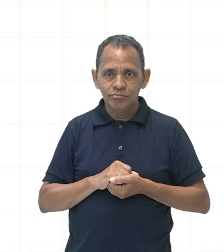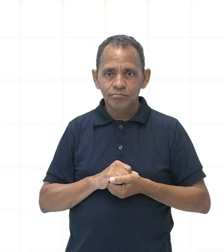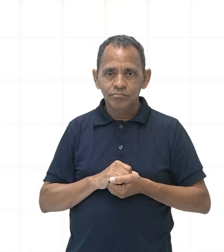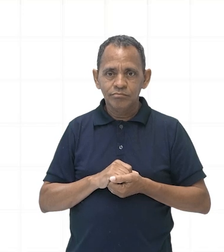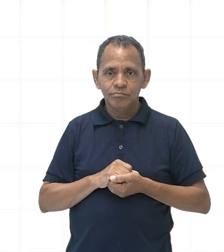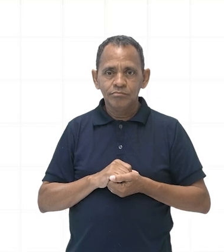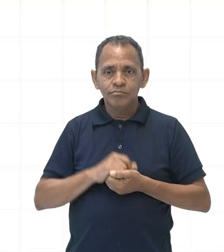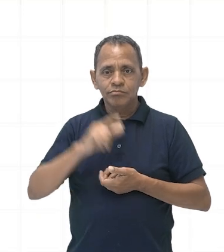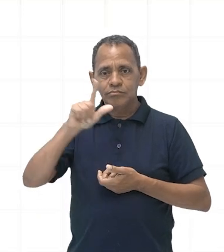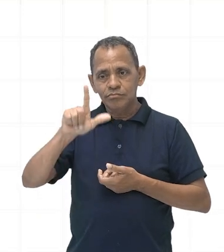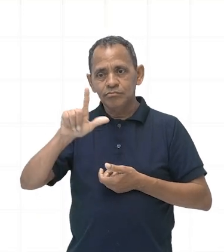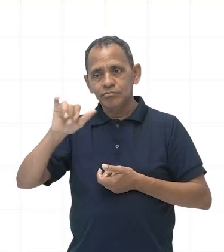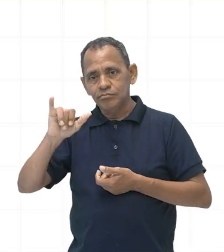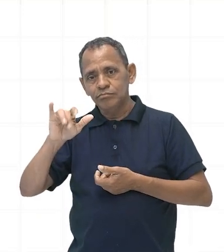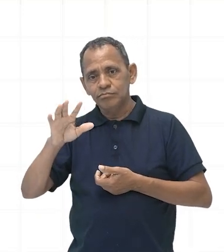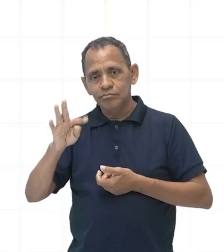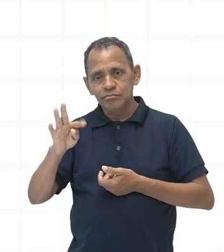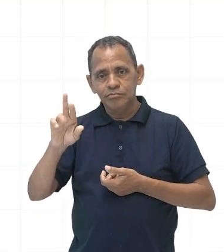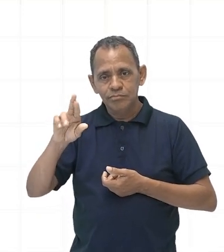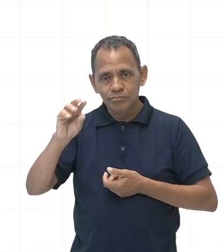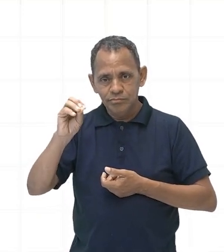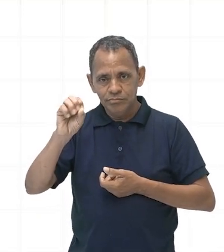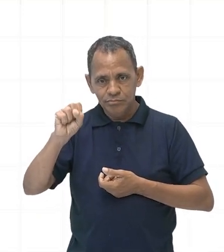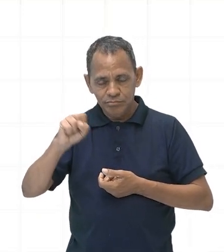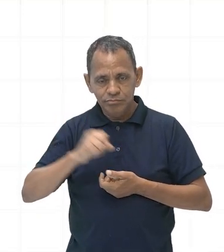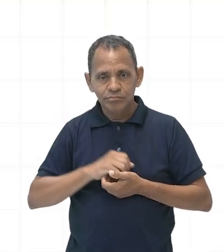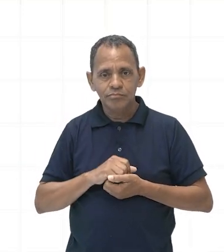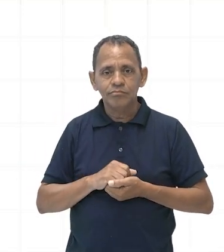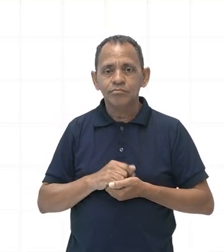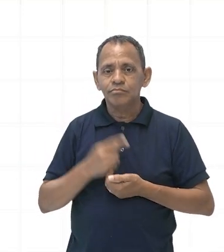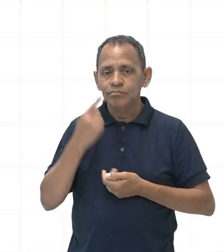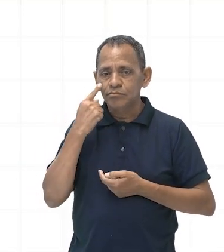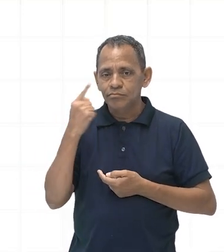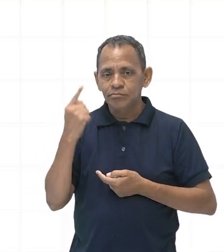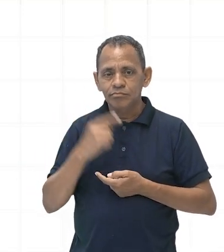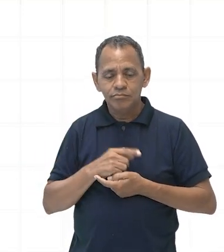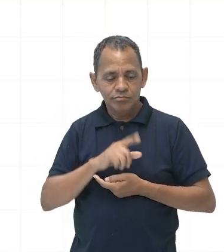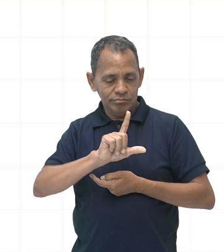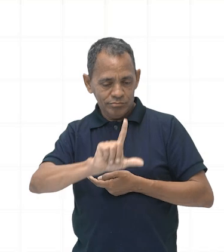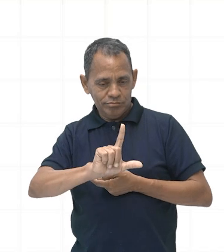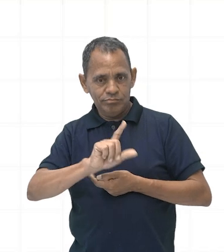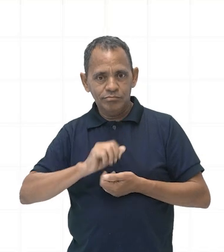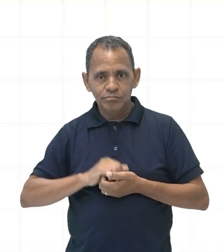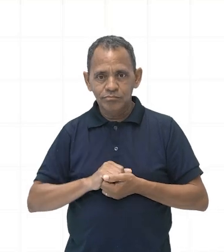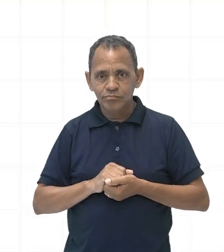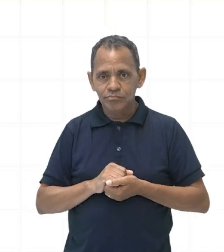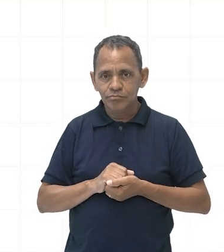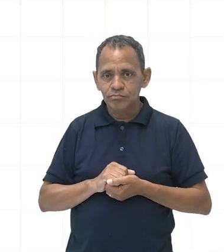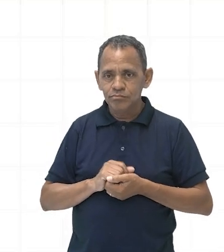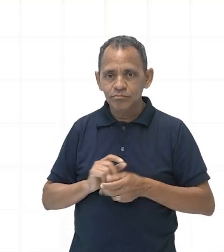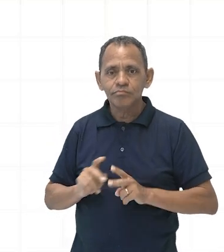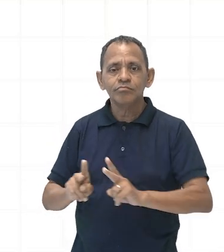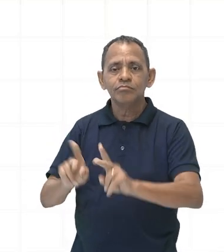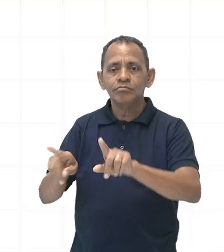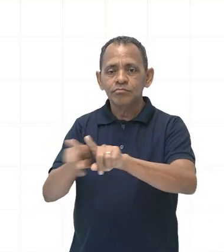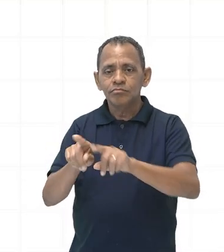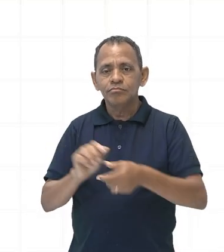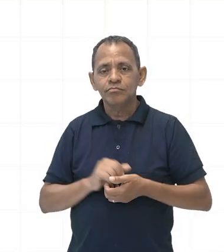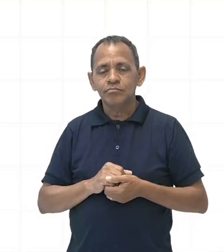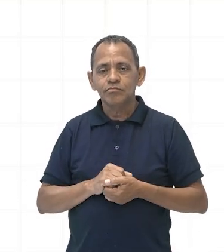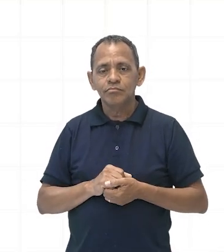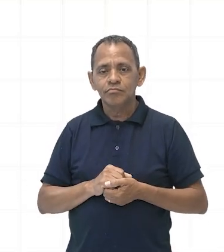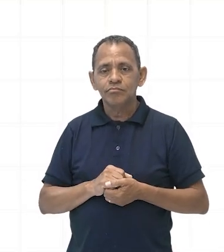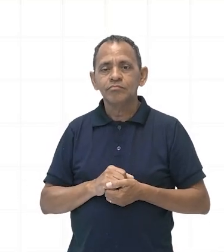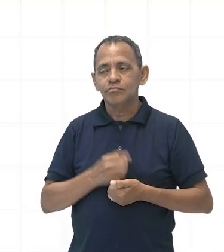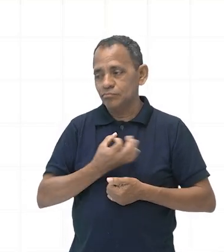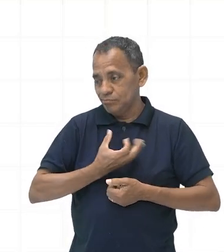litros de combustível, eu vou colocar aqui abaixo do 35 litros. Aí, continuando a ler a questão, ele diz, para